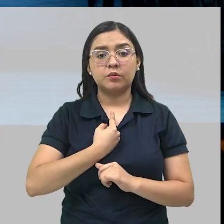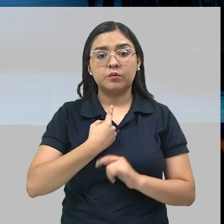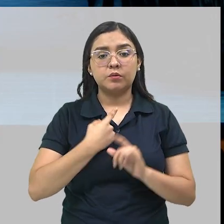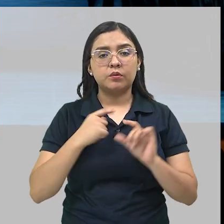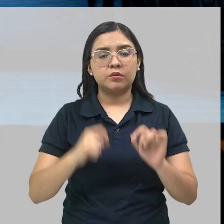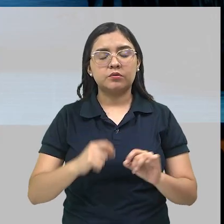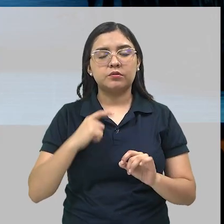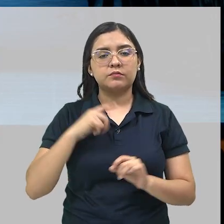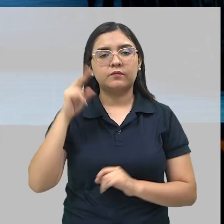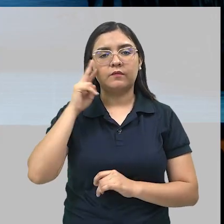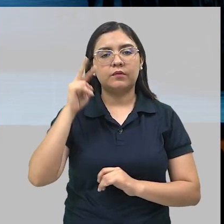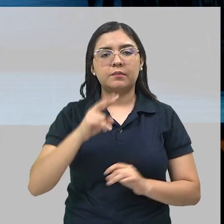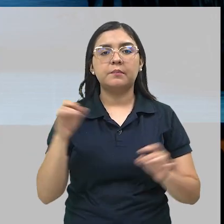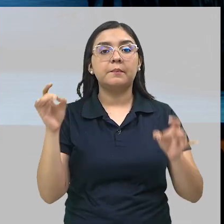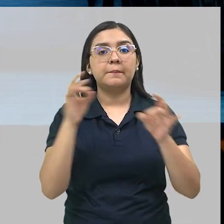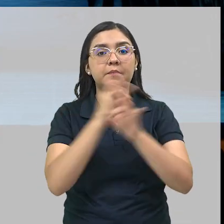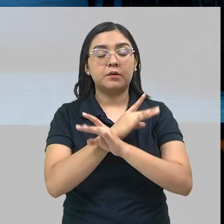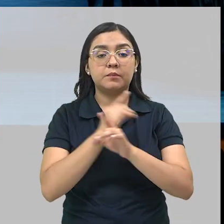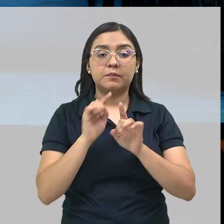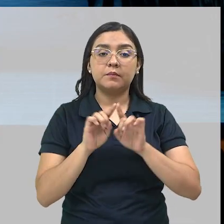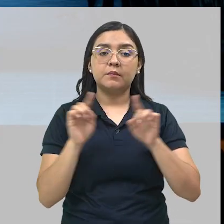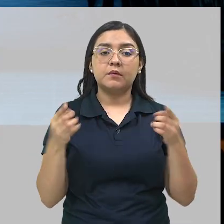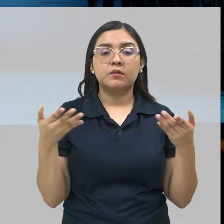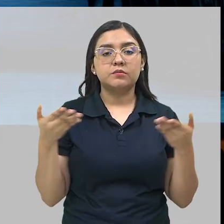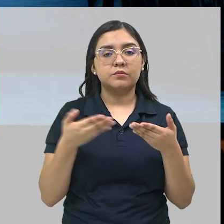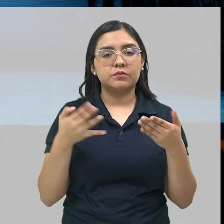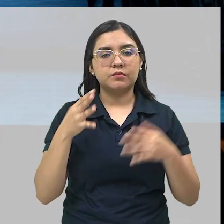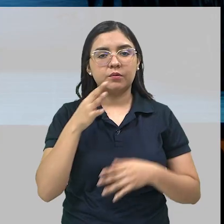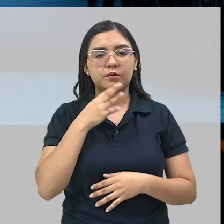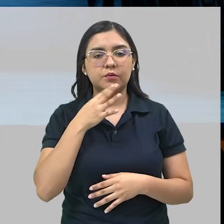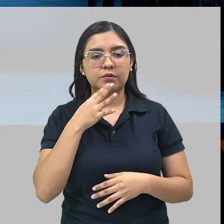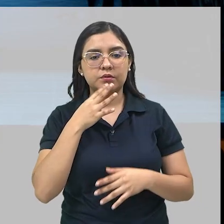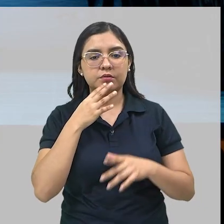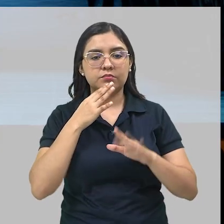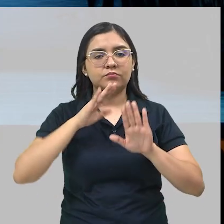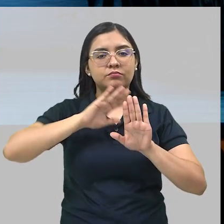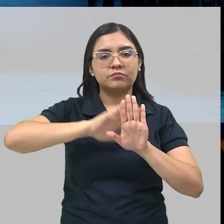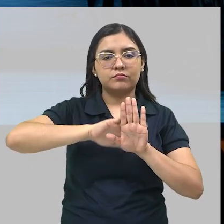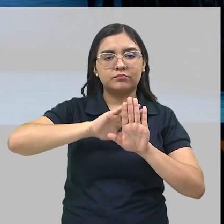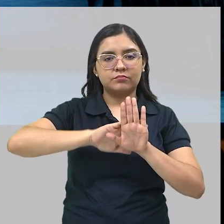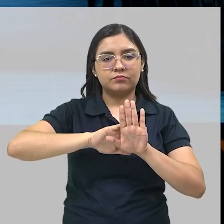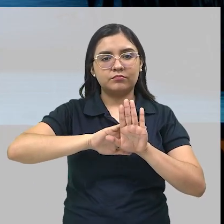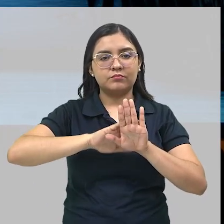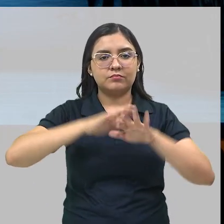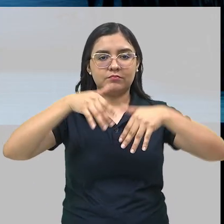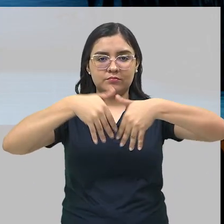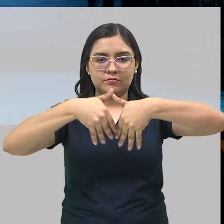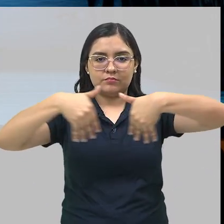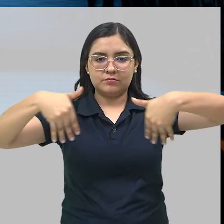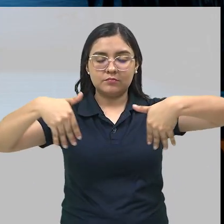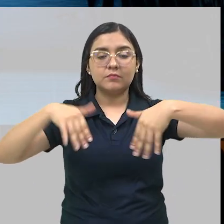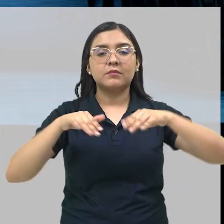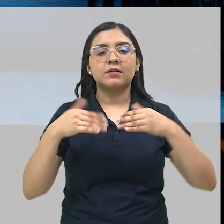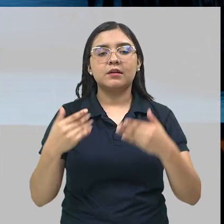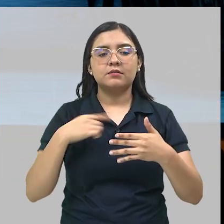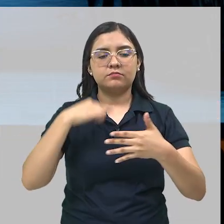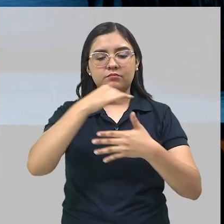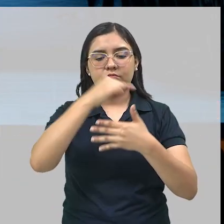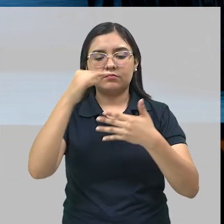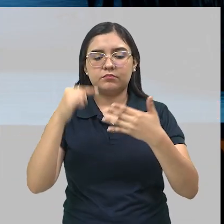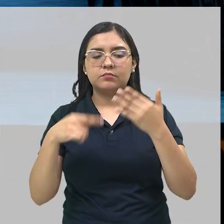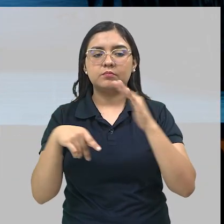já pronto. Hoje vamos conhecer um pouco por trás das coxias, esses elementos